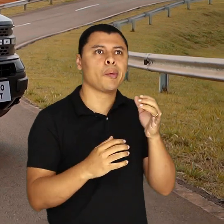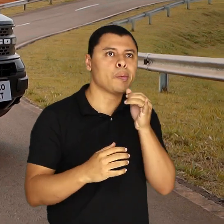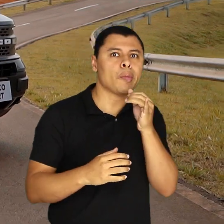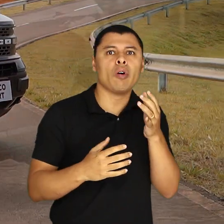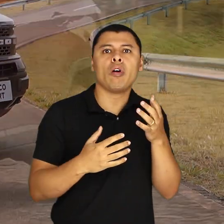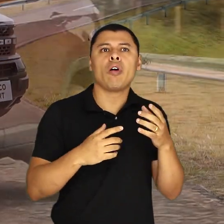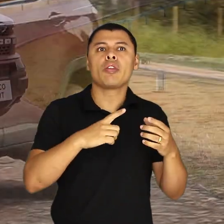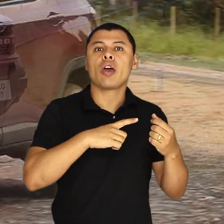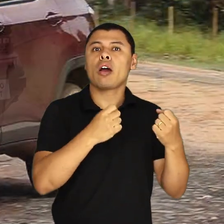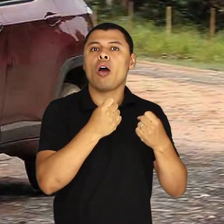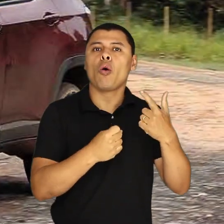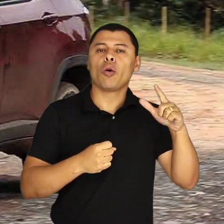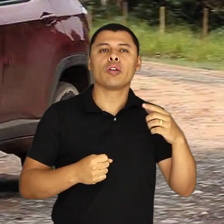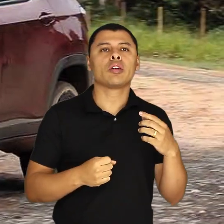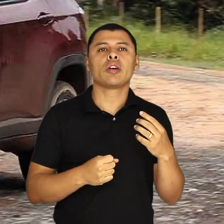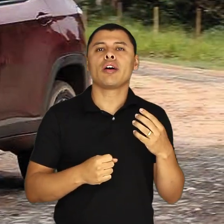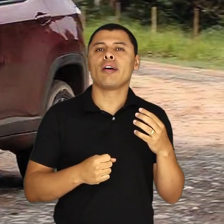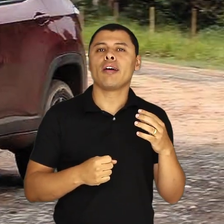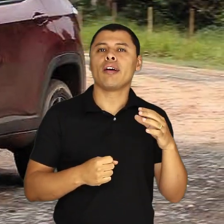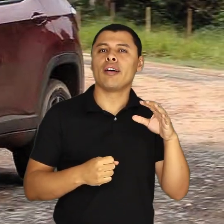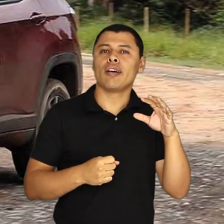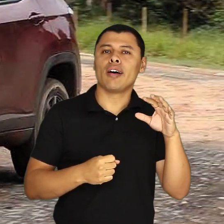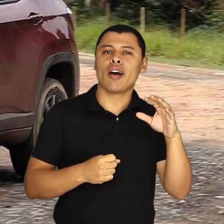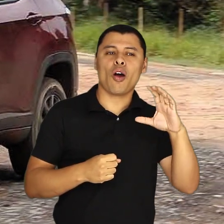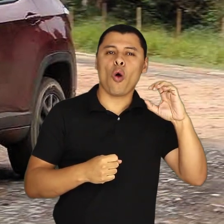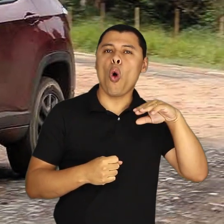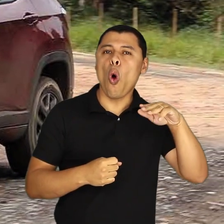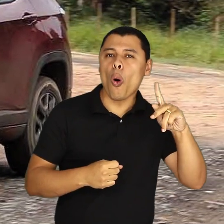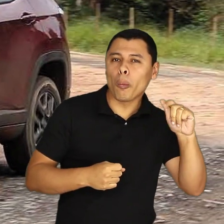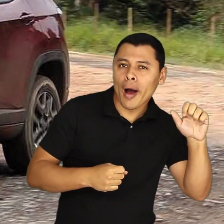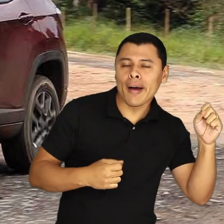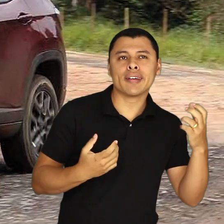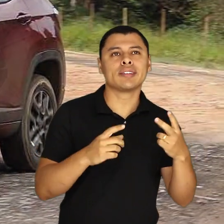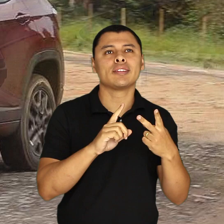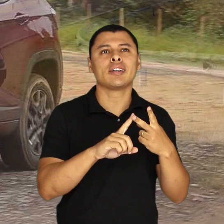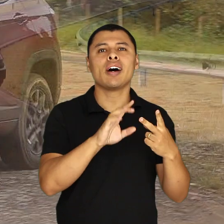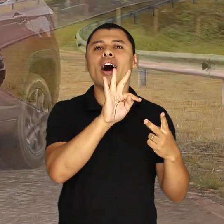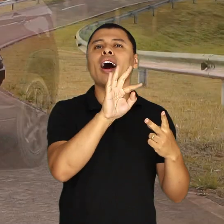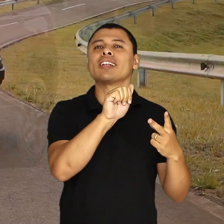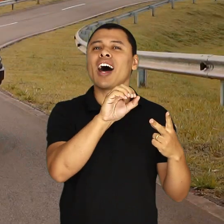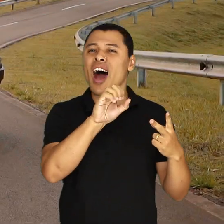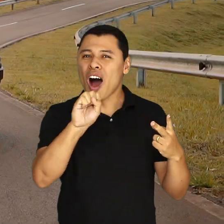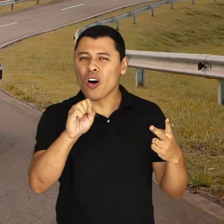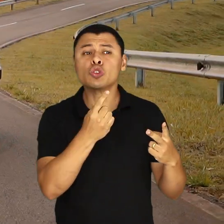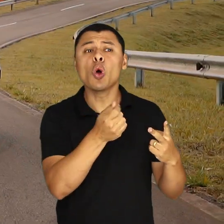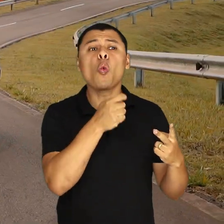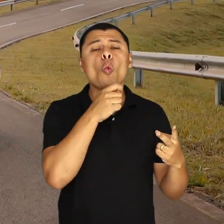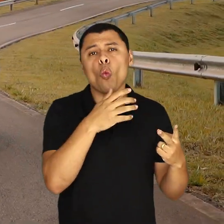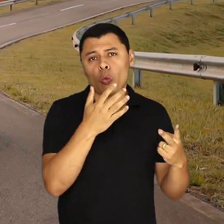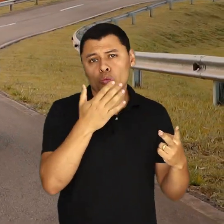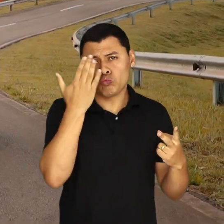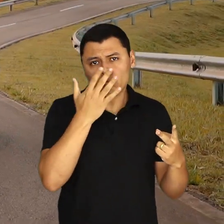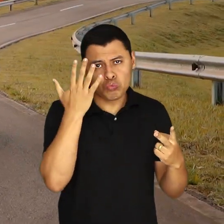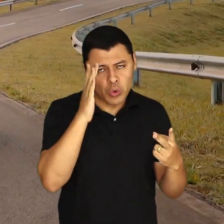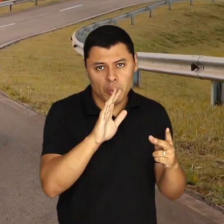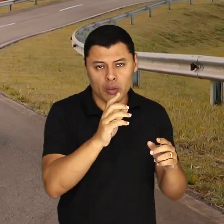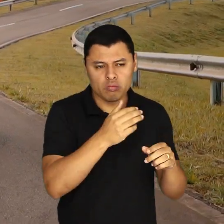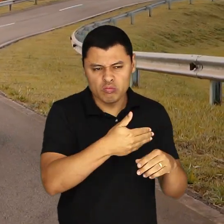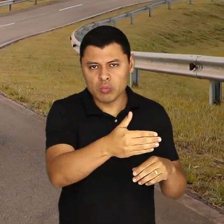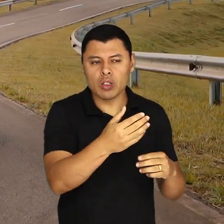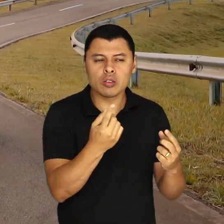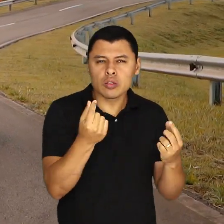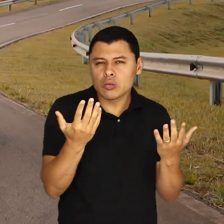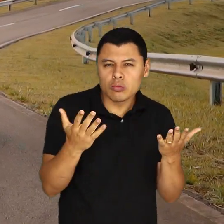dos médios, como por exemplo as versões topo de linha Trailhawk, por exemplo, do Compass. O Taos não tem preço ainda, mas a gente sabe que vai estar um pouquinho mais ou menos ali,